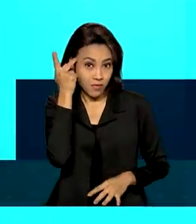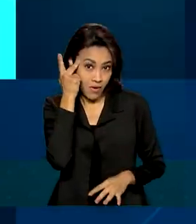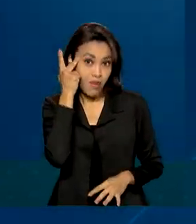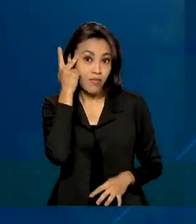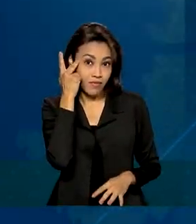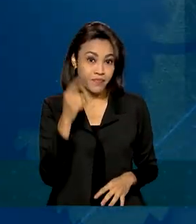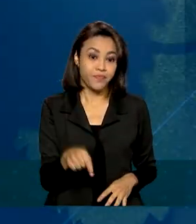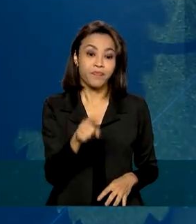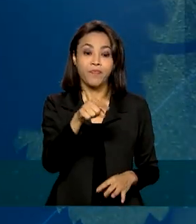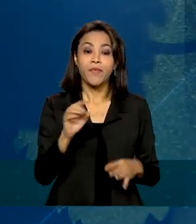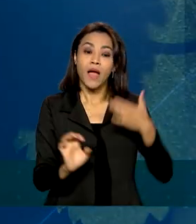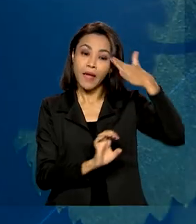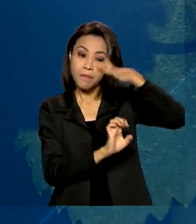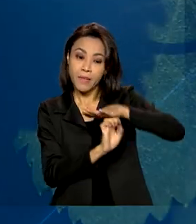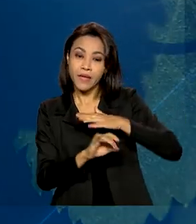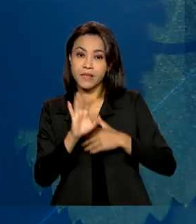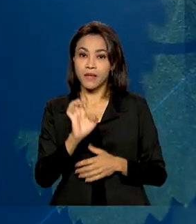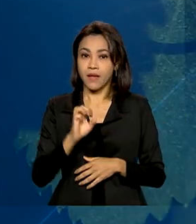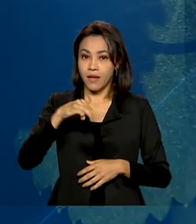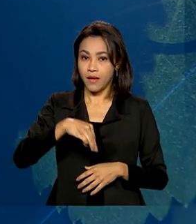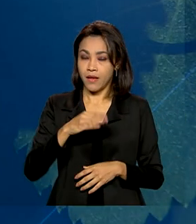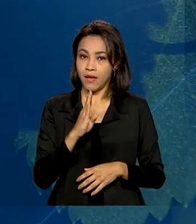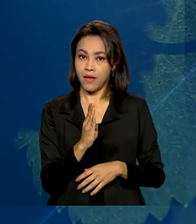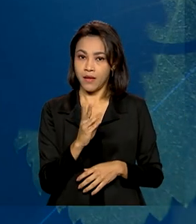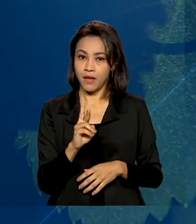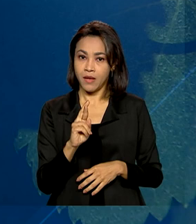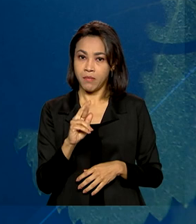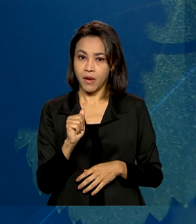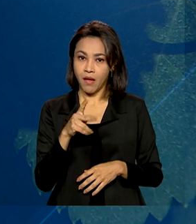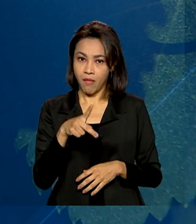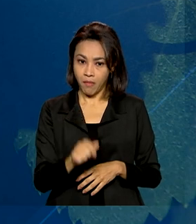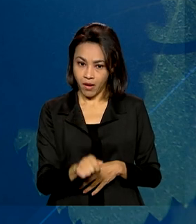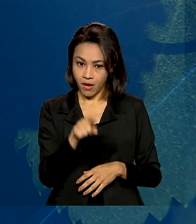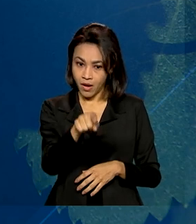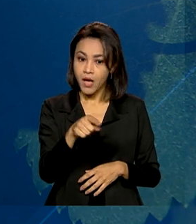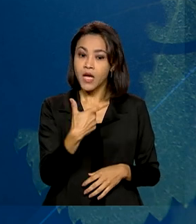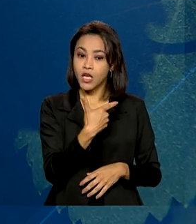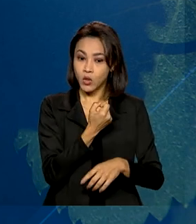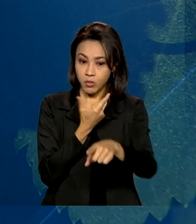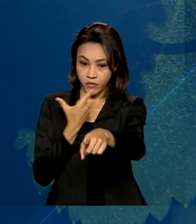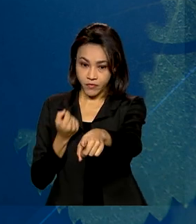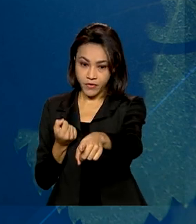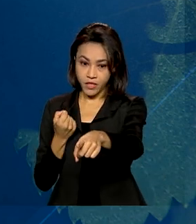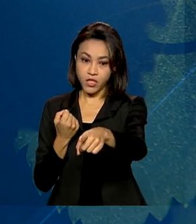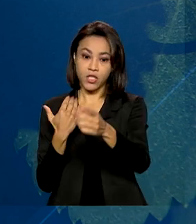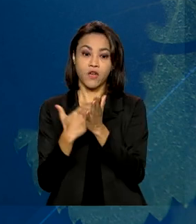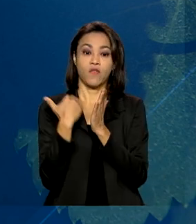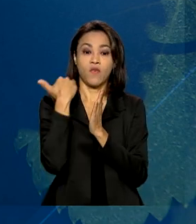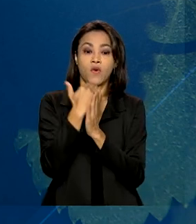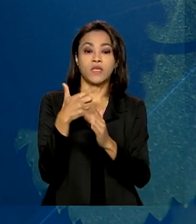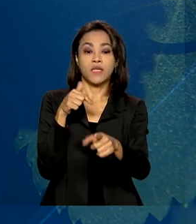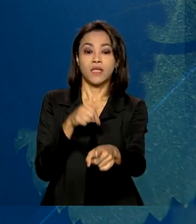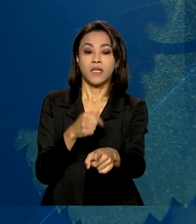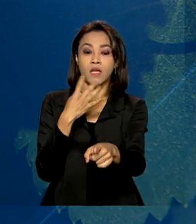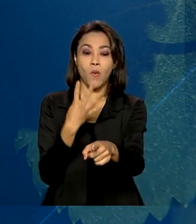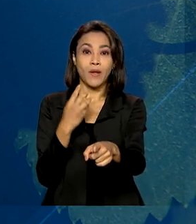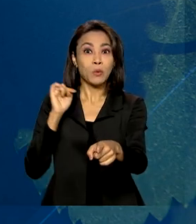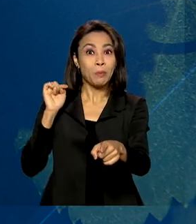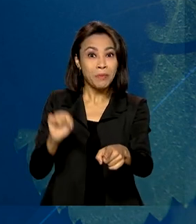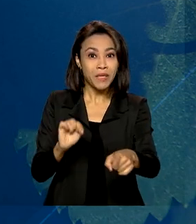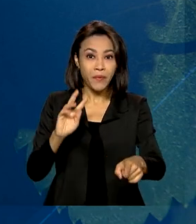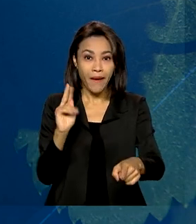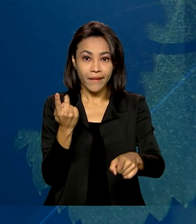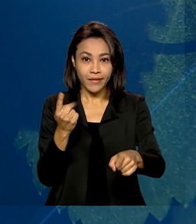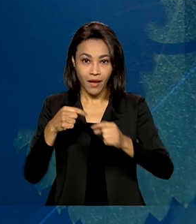Segundo a Embrapa área plantada com Videiras no Brasil em 2020 superou 74000 hectares